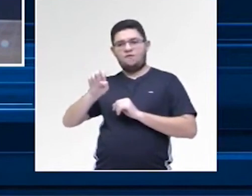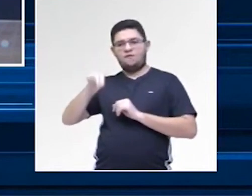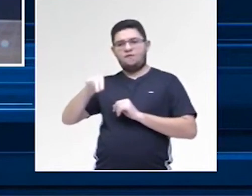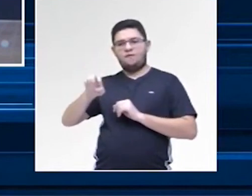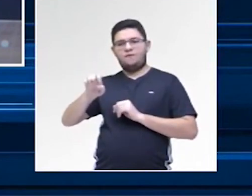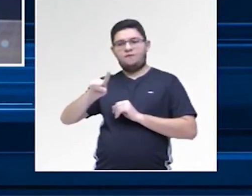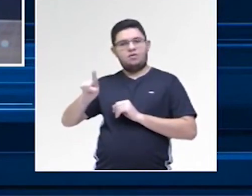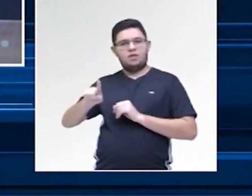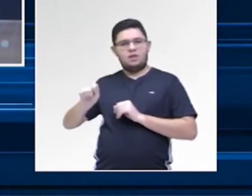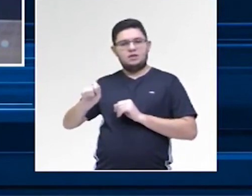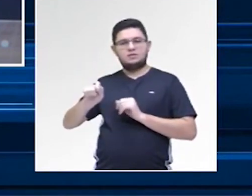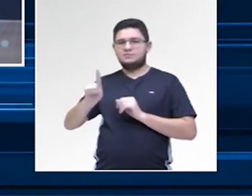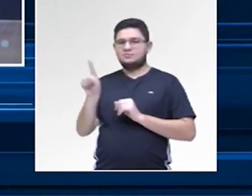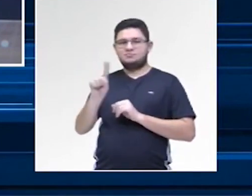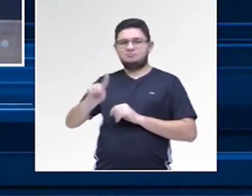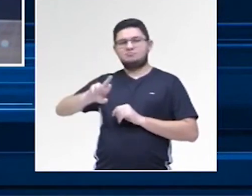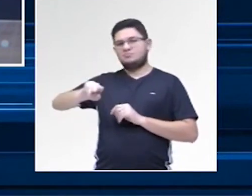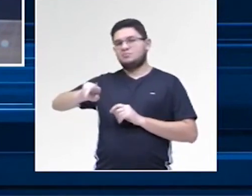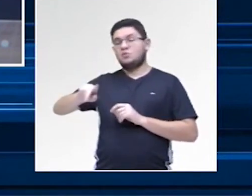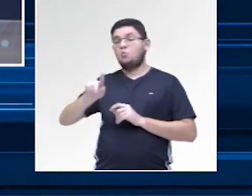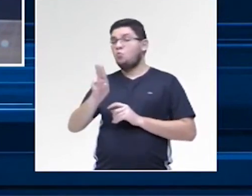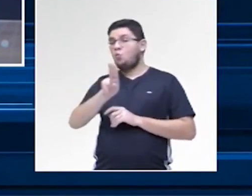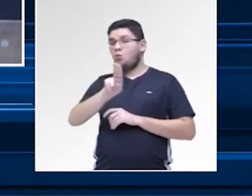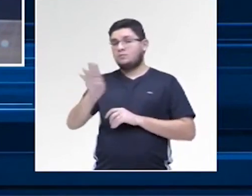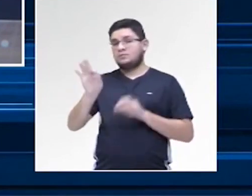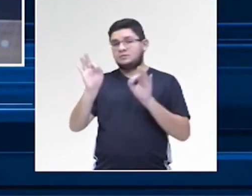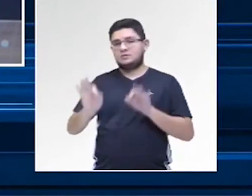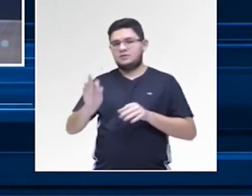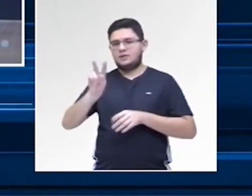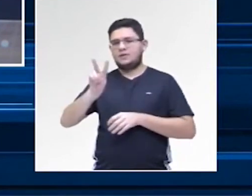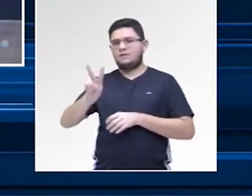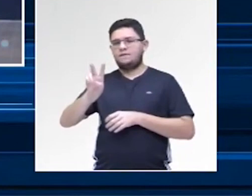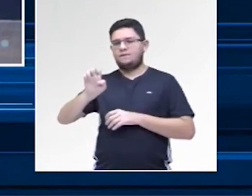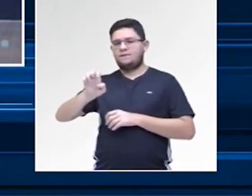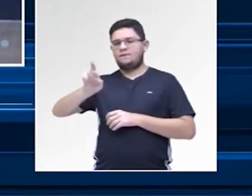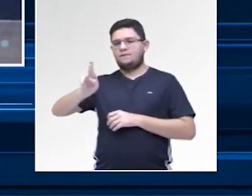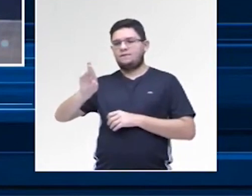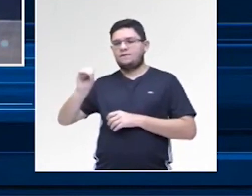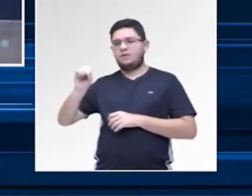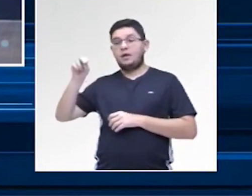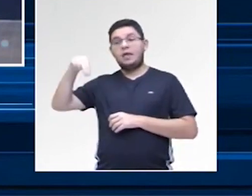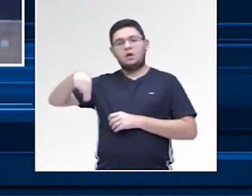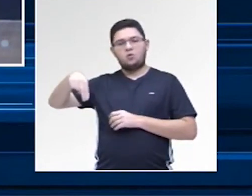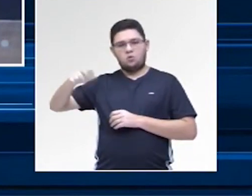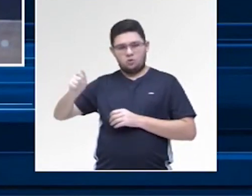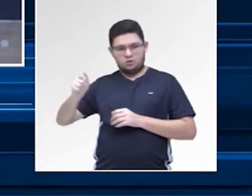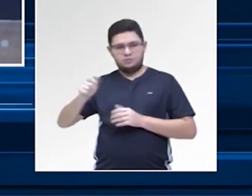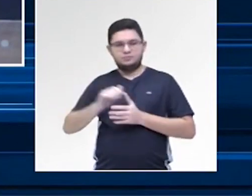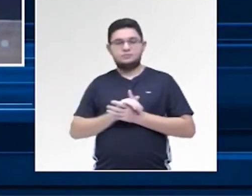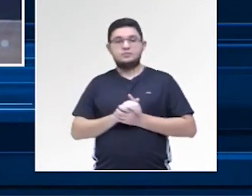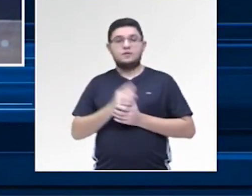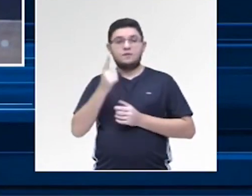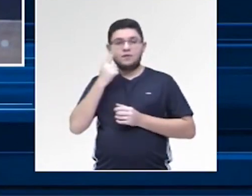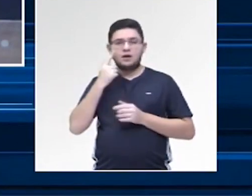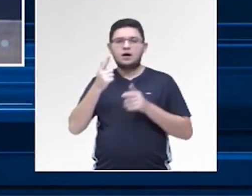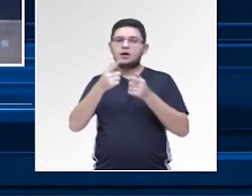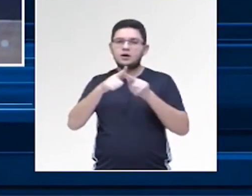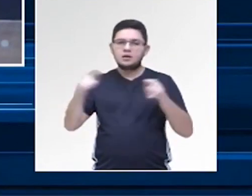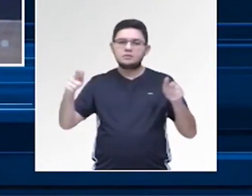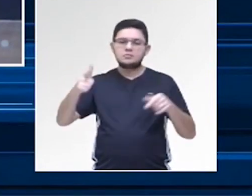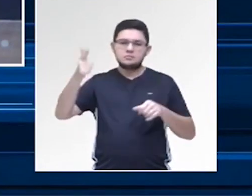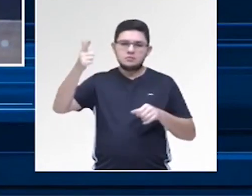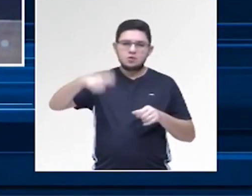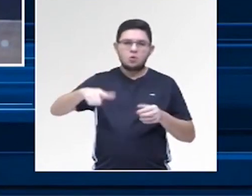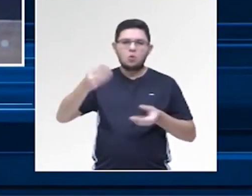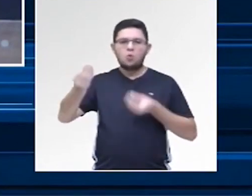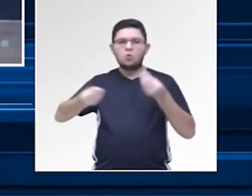as duas cidades aí, eu confundi, mas é Verona, tá bom, gente? Vamos então ver o grammar de novo para a gente entender como utilizar o verbo there